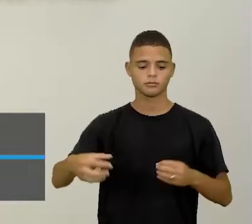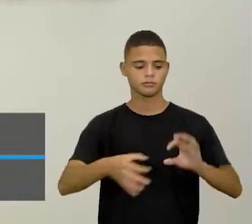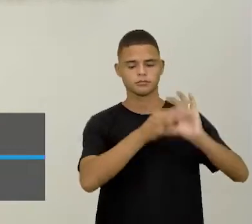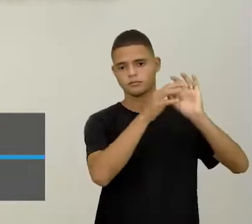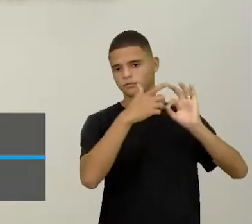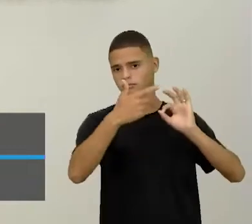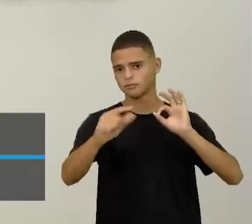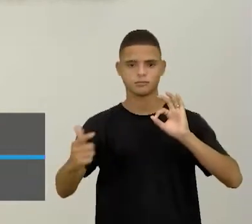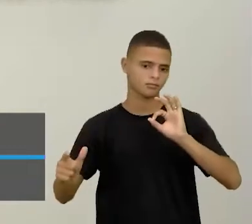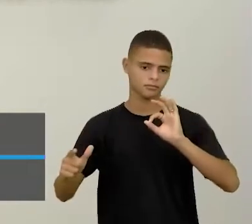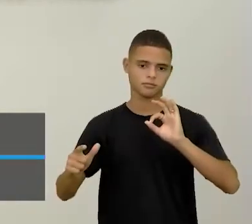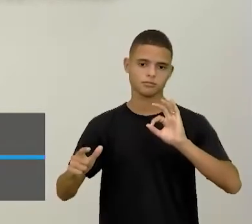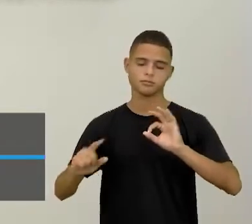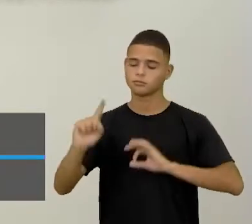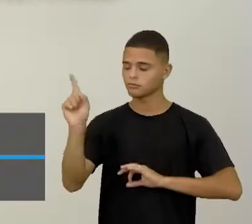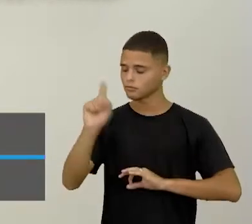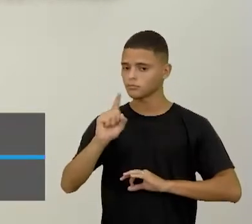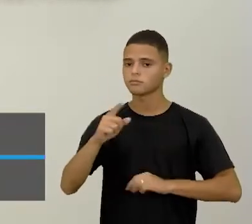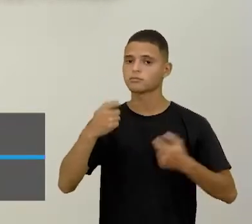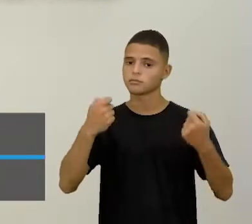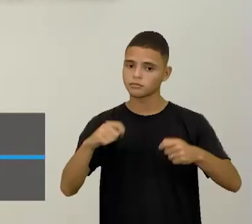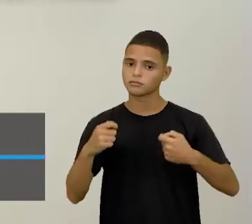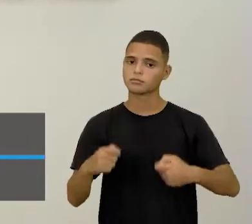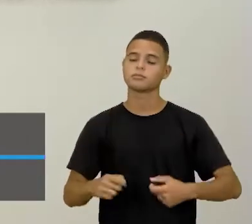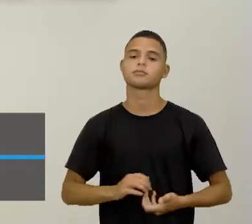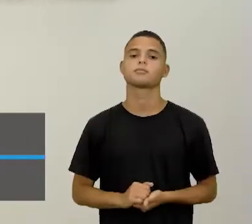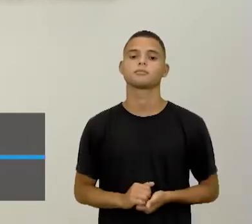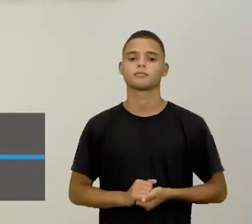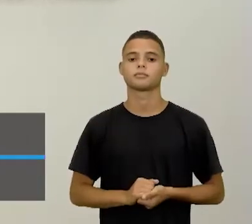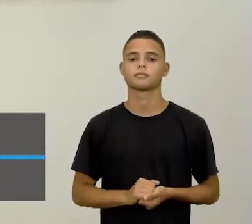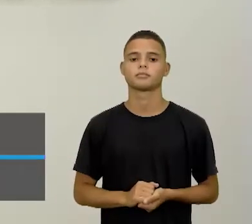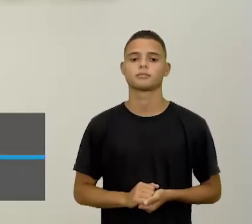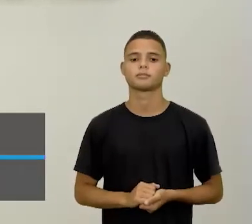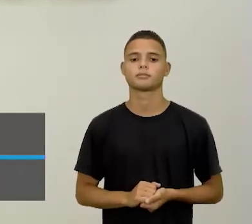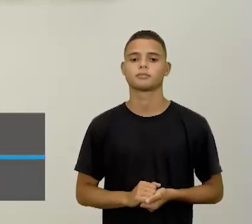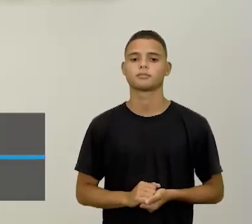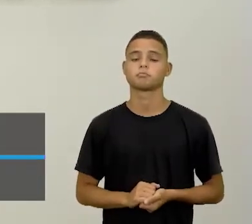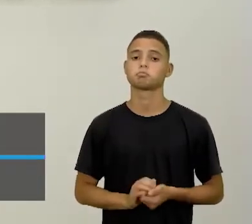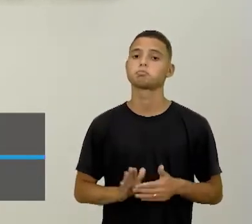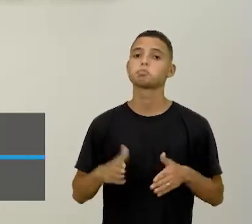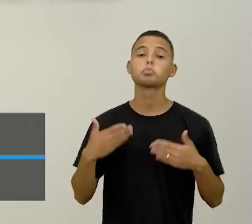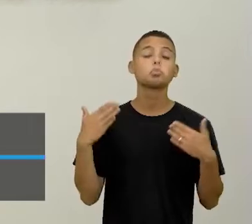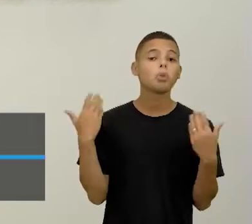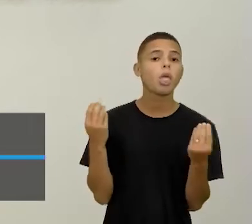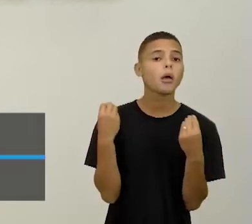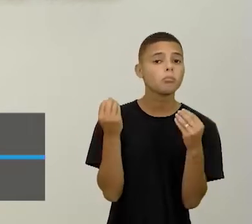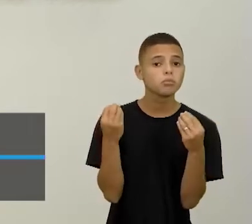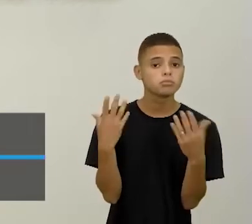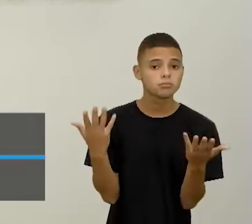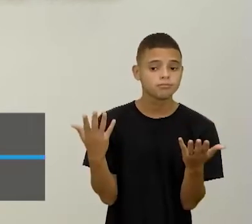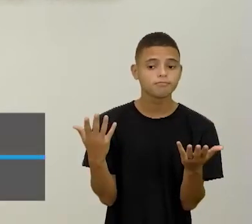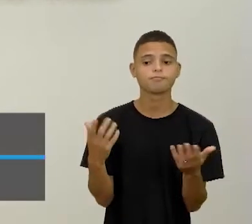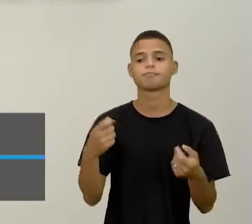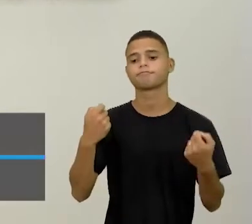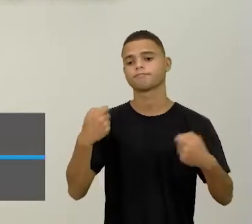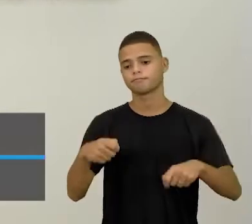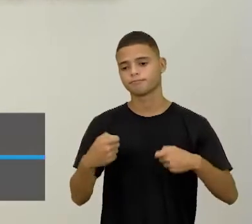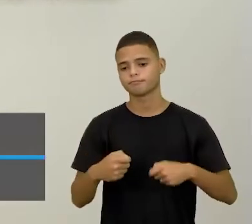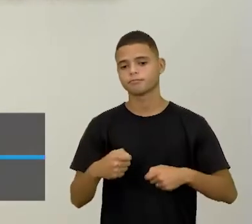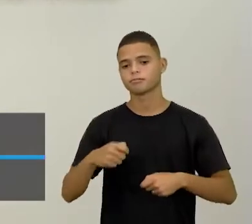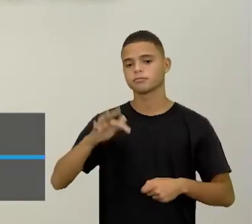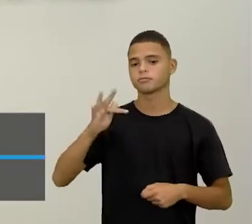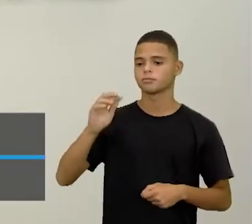ser ligação de hidrogênio. Não, tem uma particularidade. Qual é essa particularidade? Tem que ser